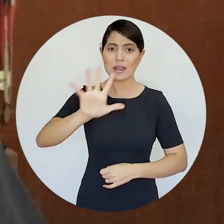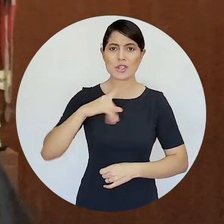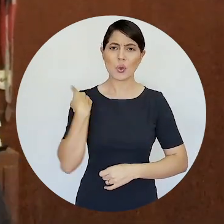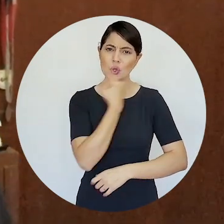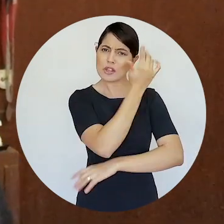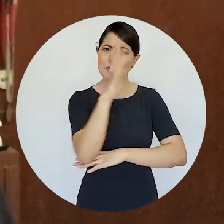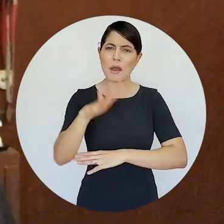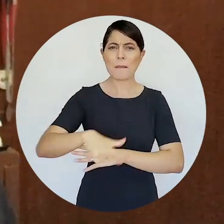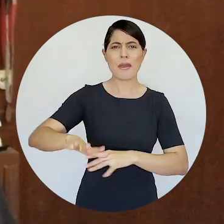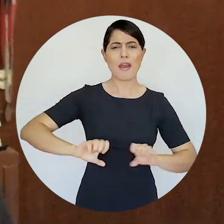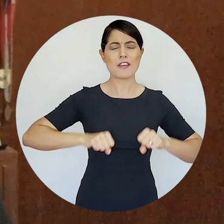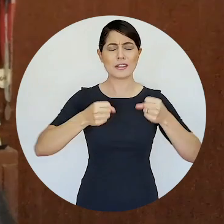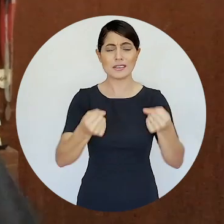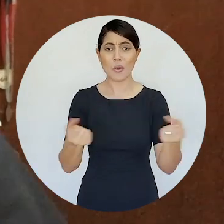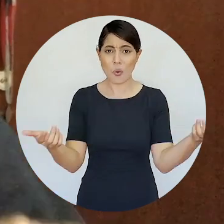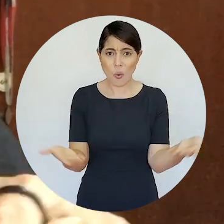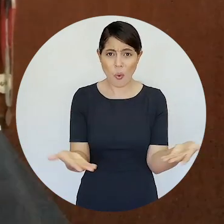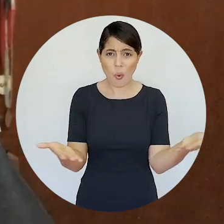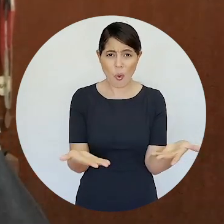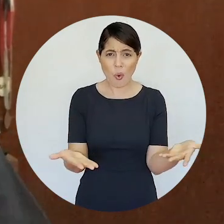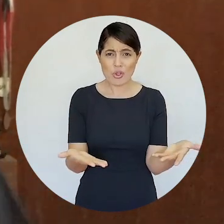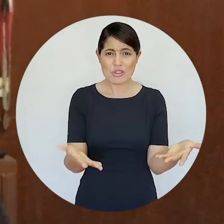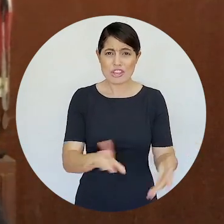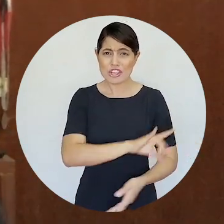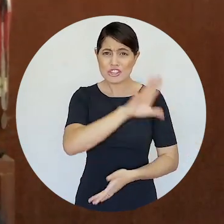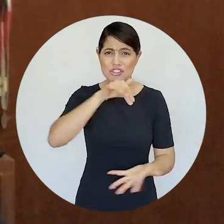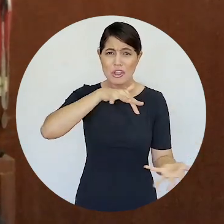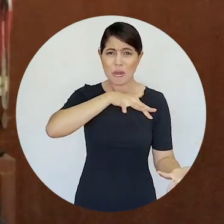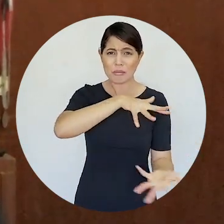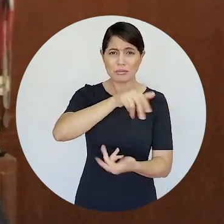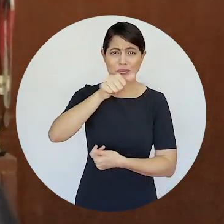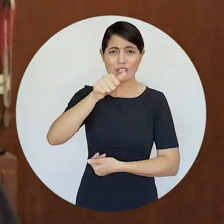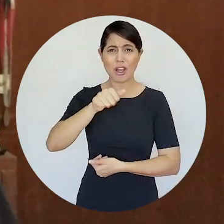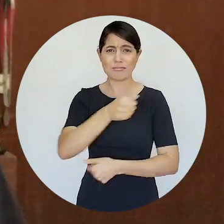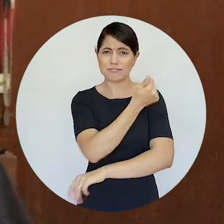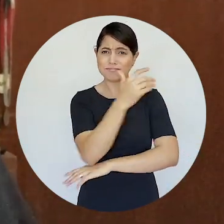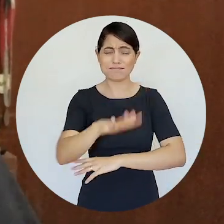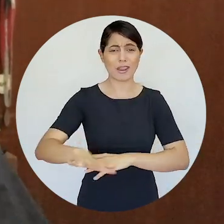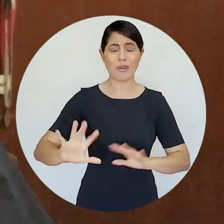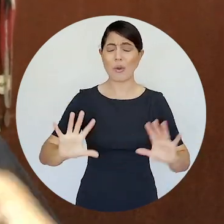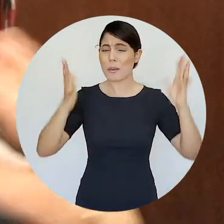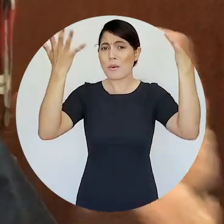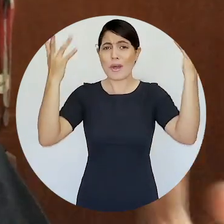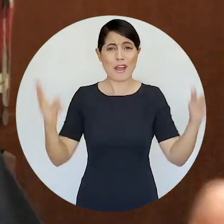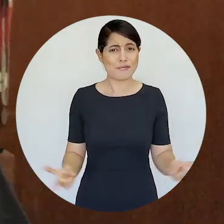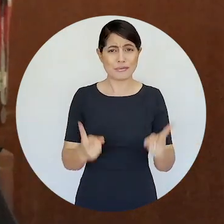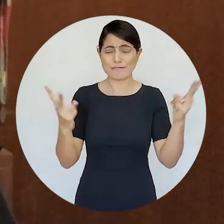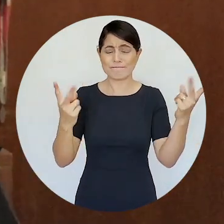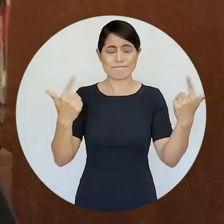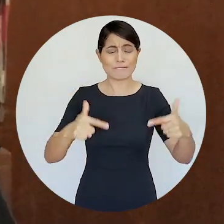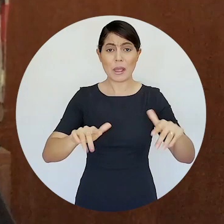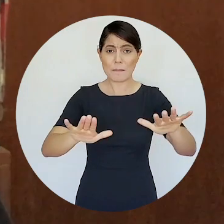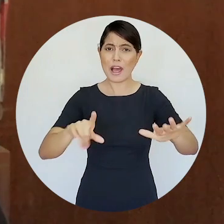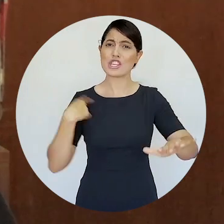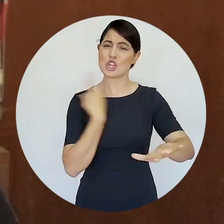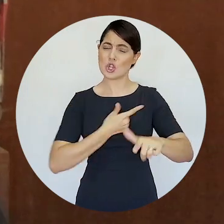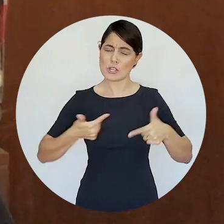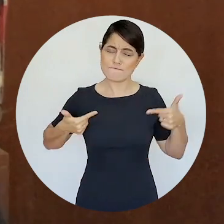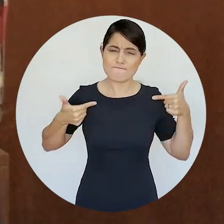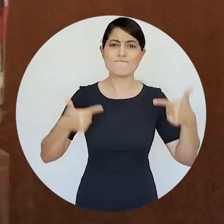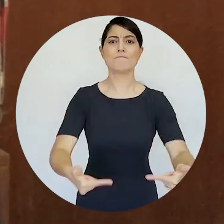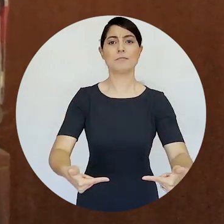nós estamos aqui para dizer: se o Dia do Meio Ambiente não é para se comemorar como uma grande vitória,